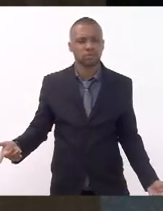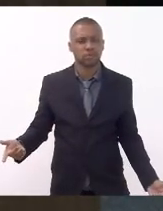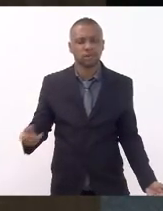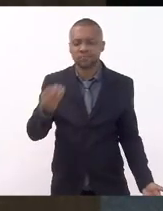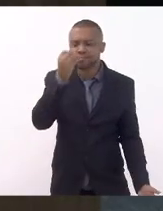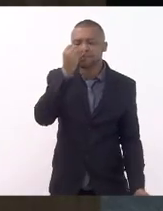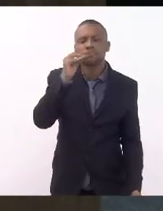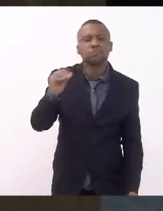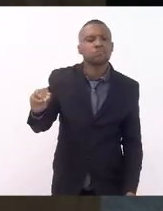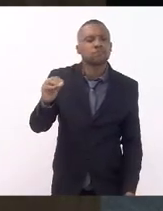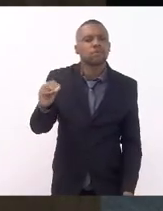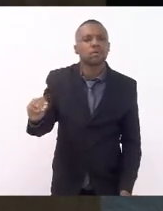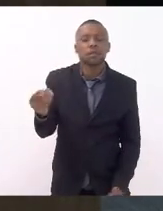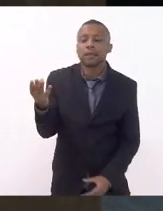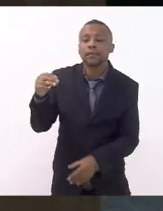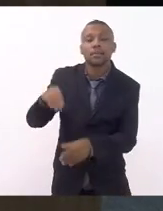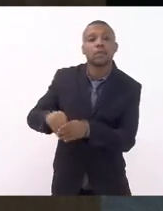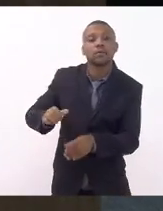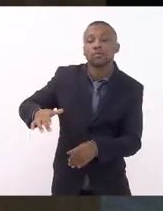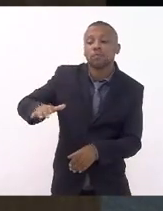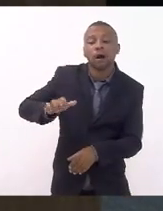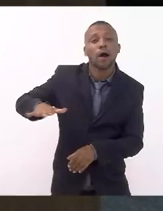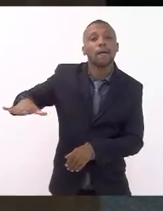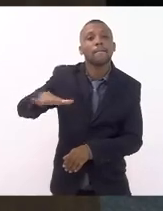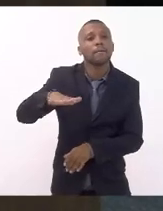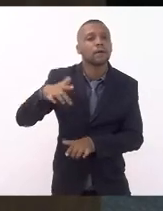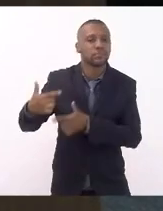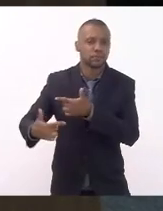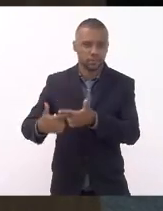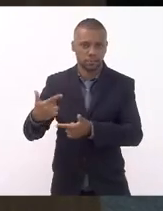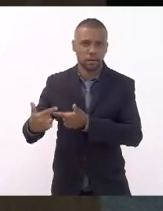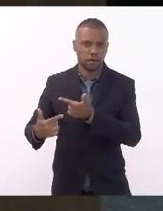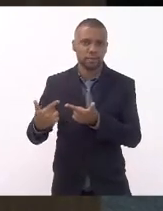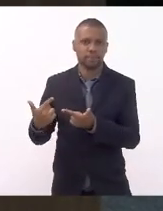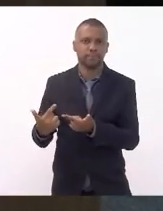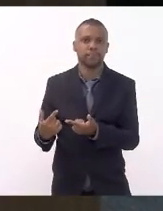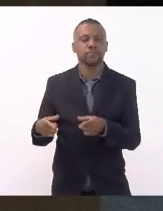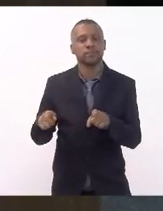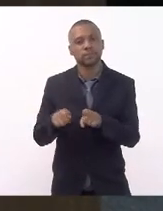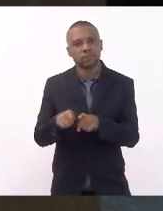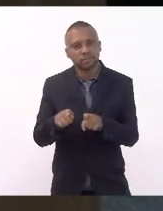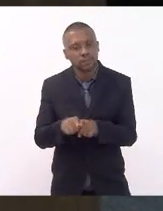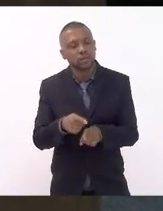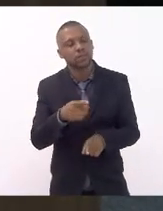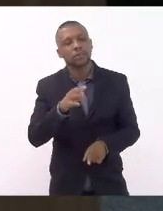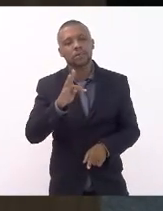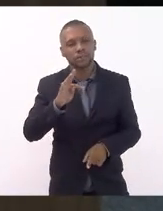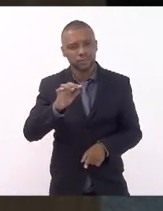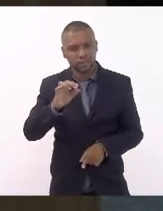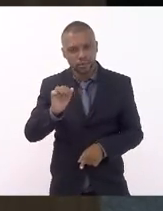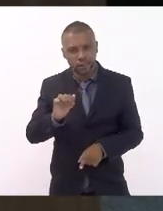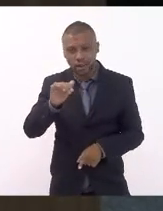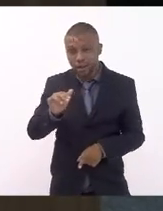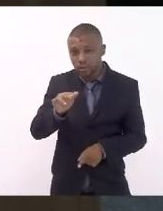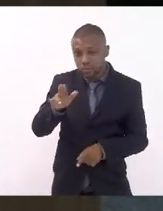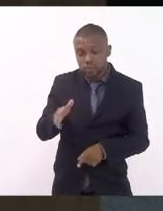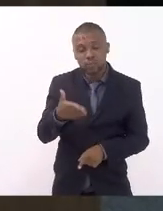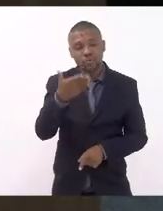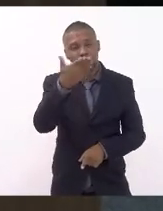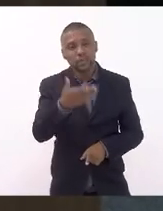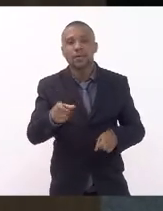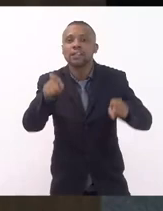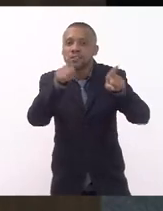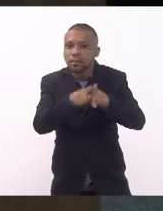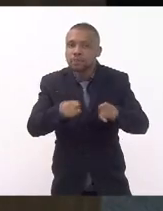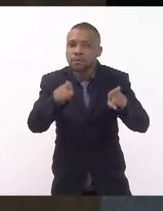desprezada dentro da sua unidade de serviço. E falar, tia Ju, Vossa Excelência